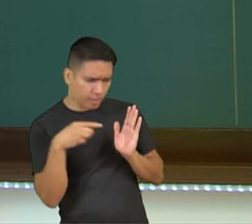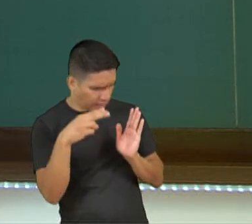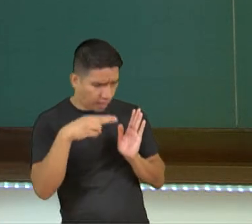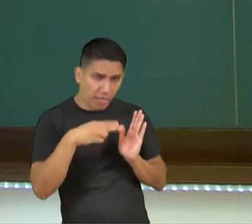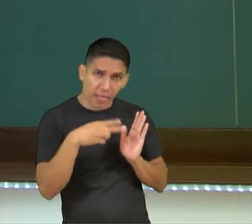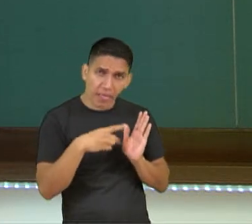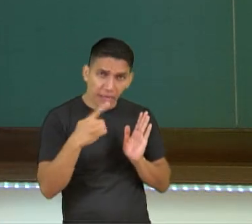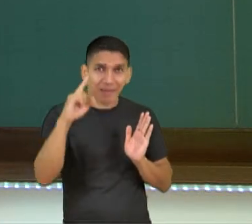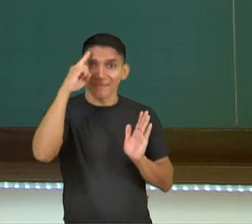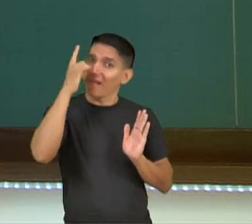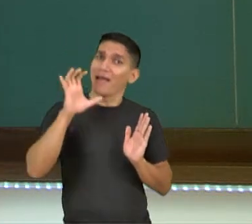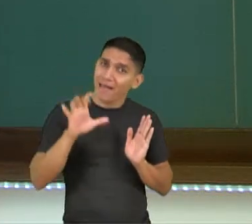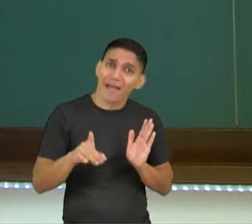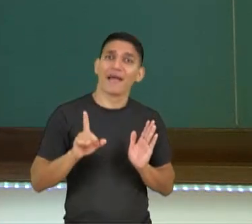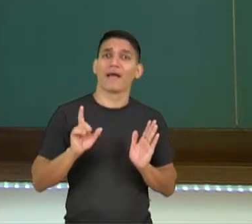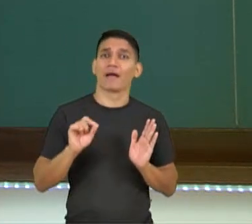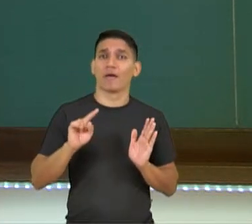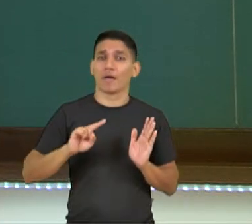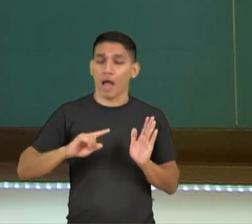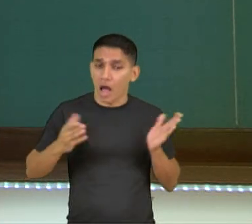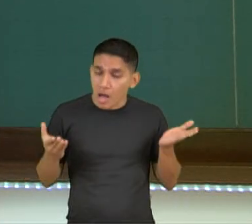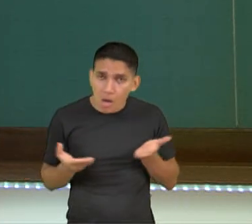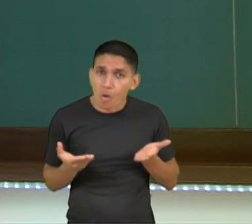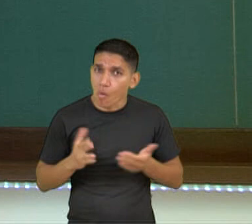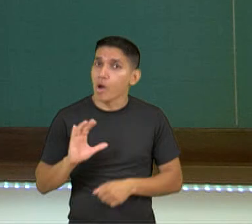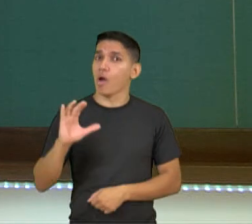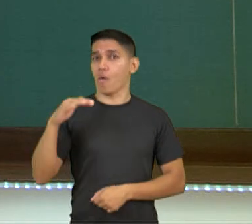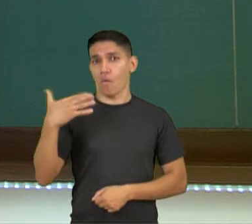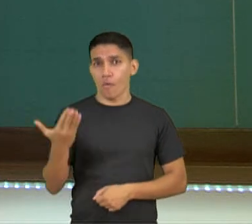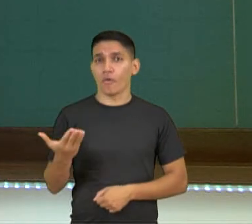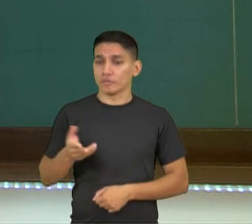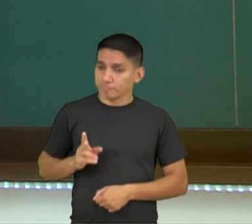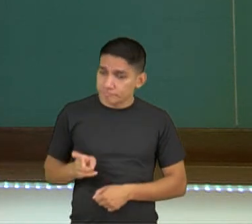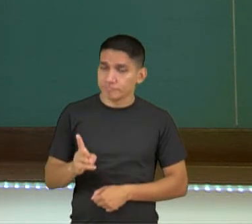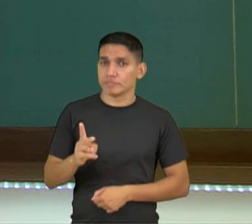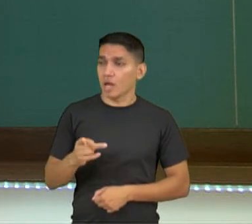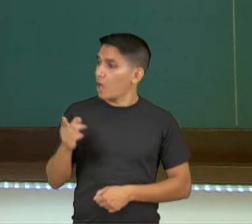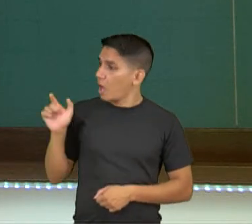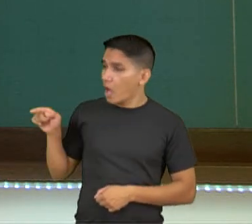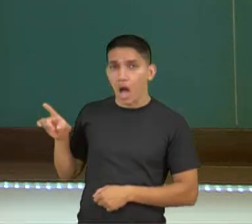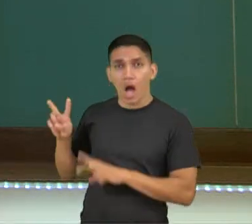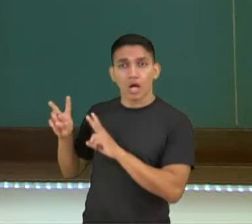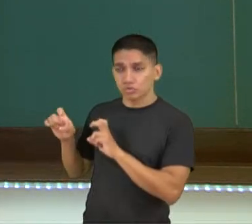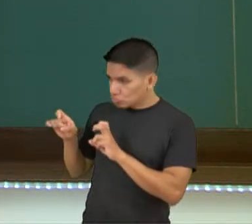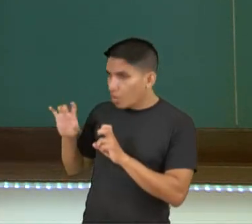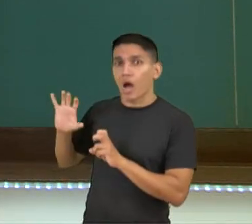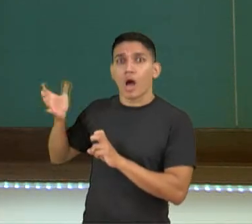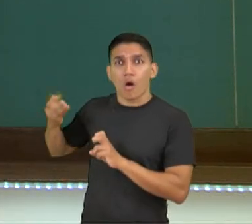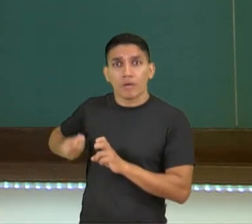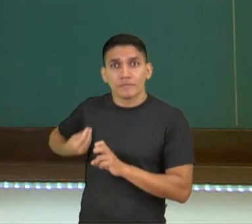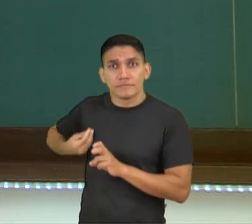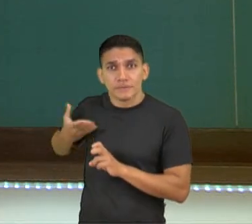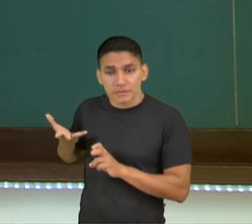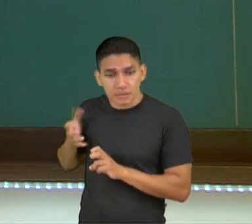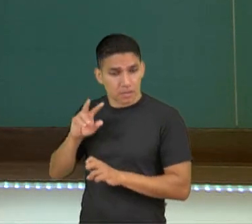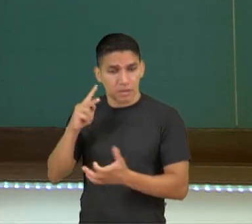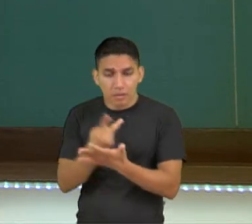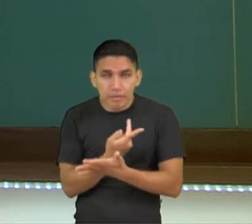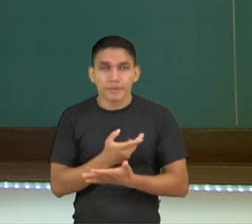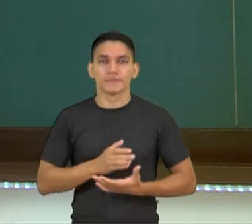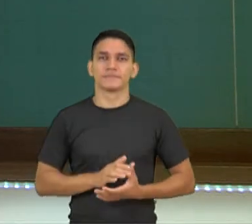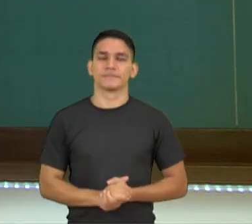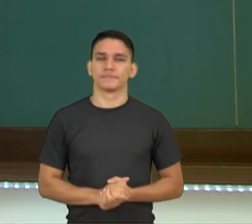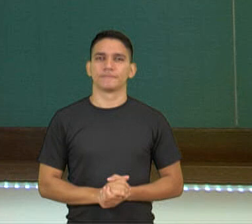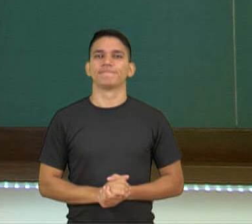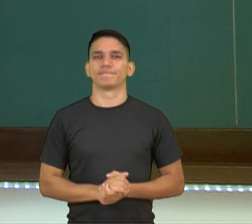essa ideia mesmo de que é um fato recente, de que se está falando sobre algo recente. Atividade